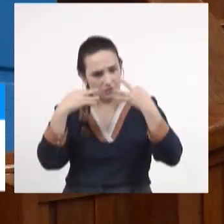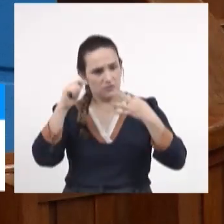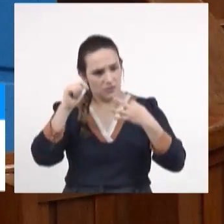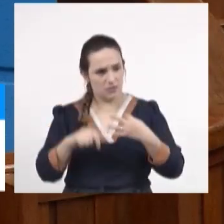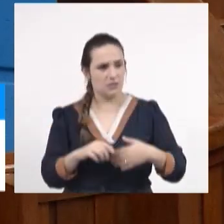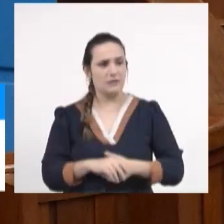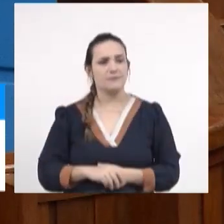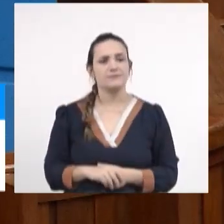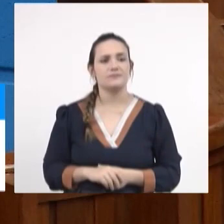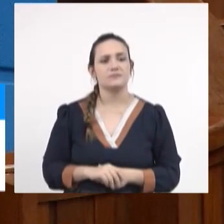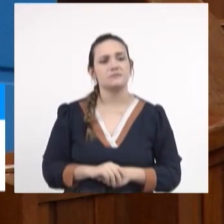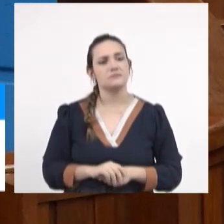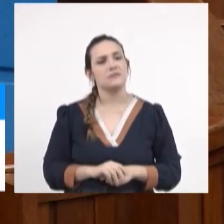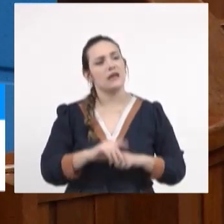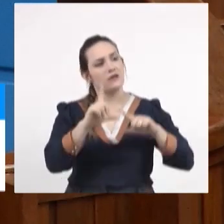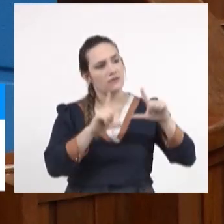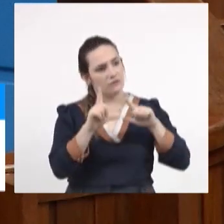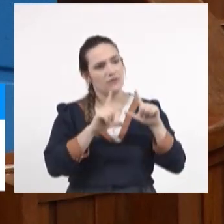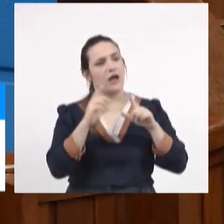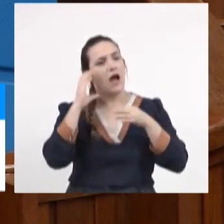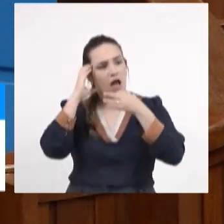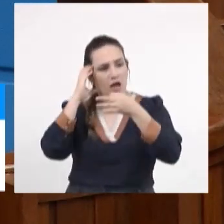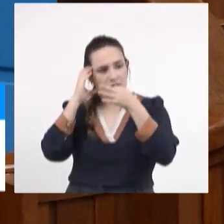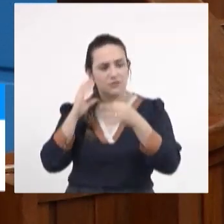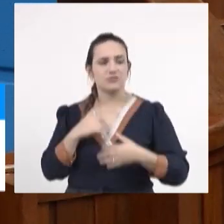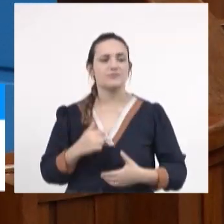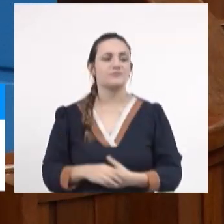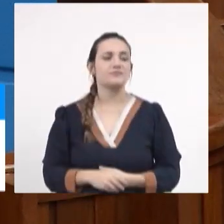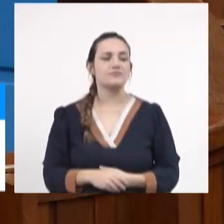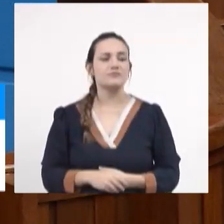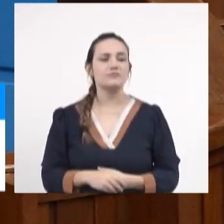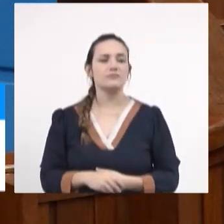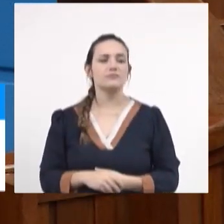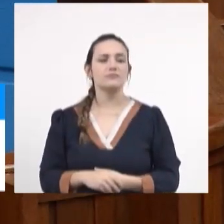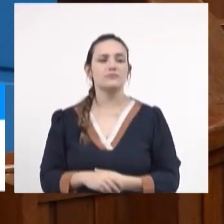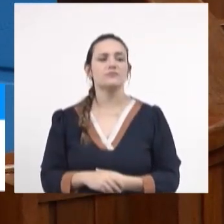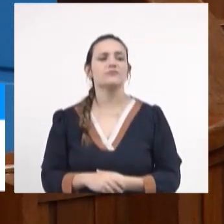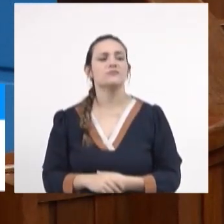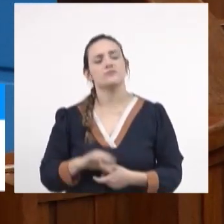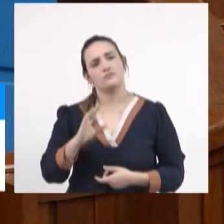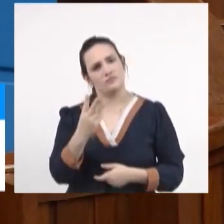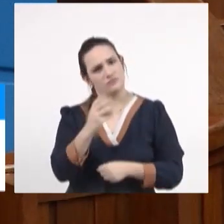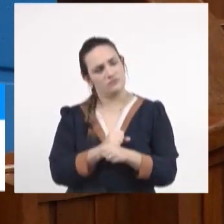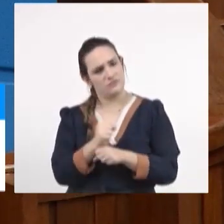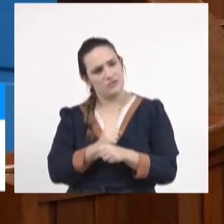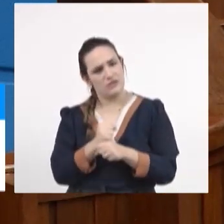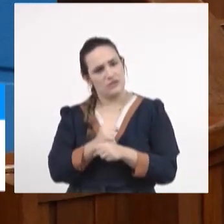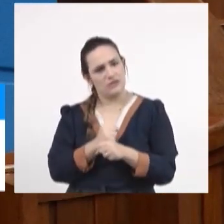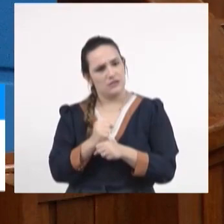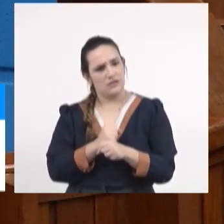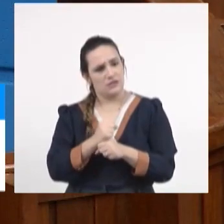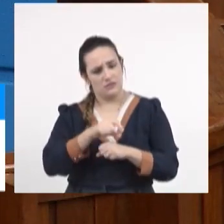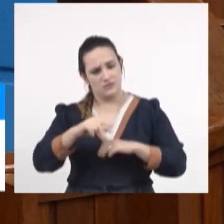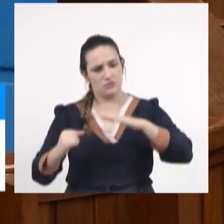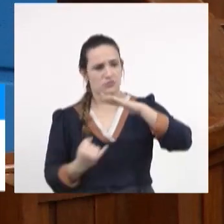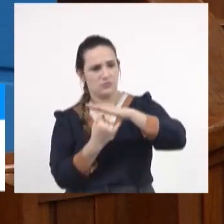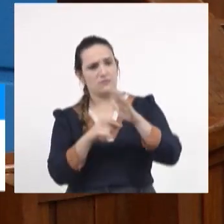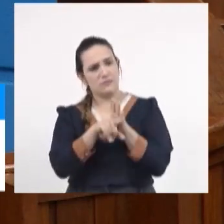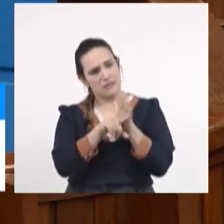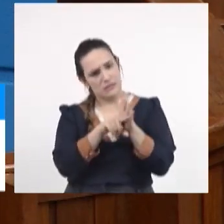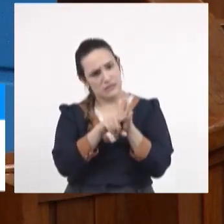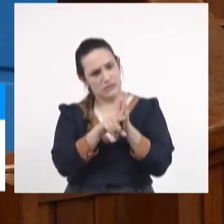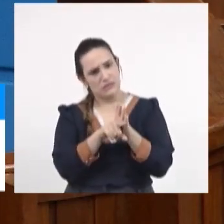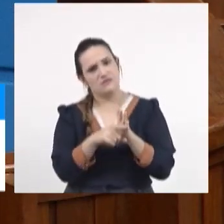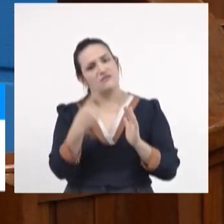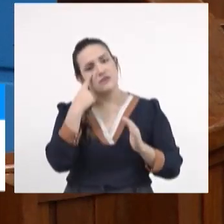Assembleia, deputado Lídio, durante 3 anos, o Instituto chegou à seguinte conclusão: